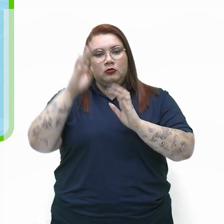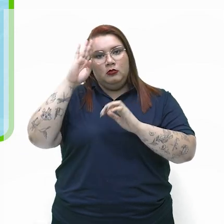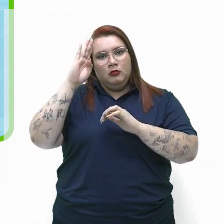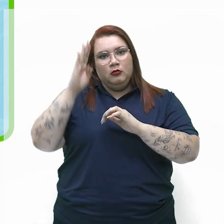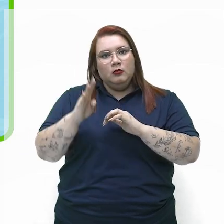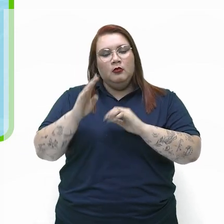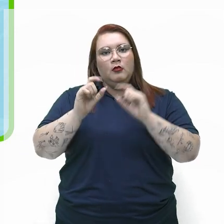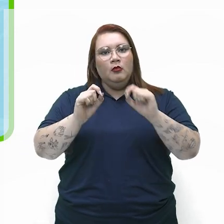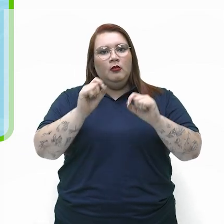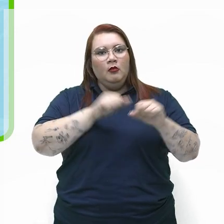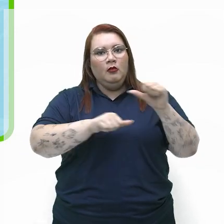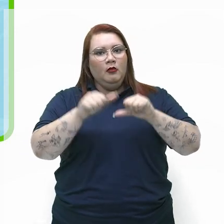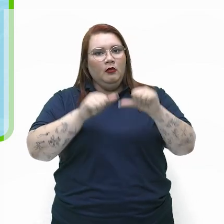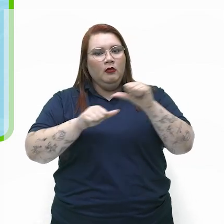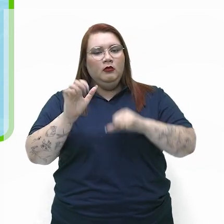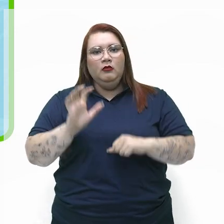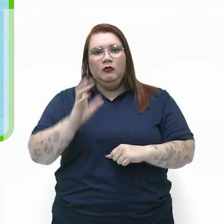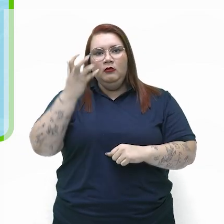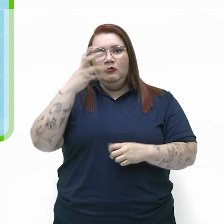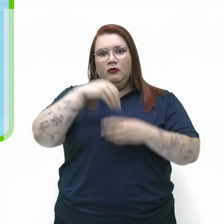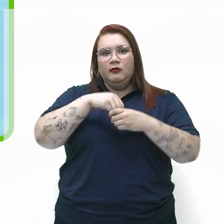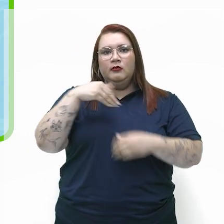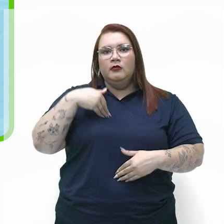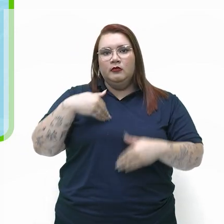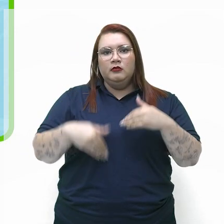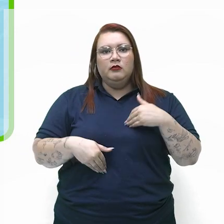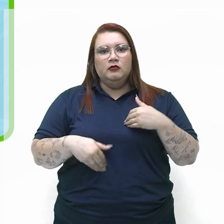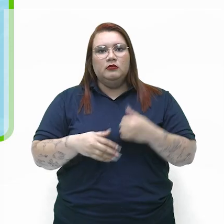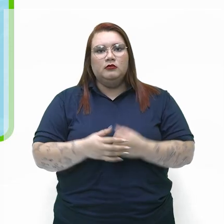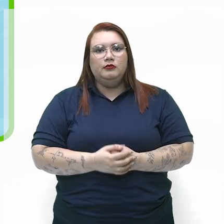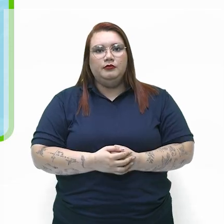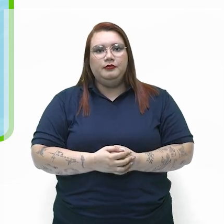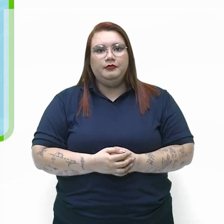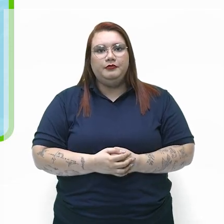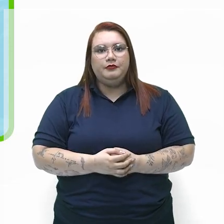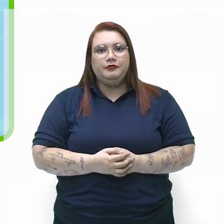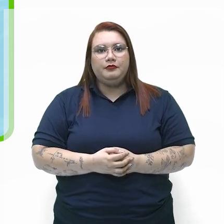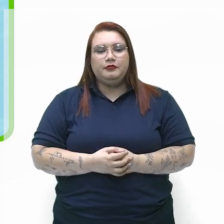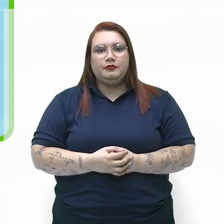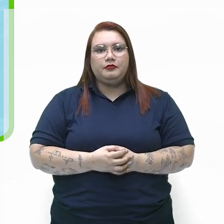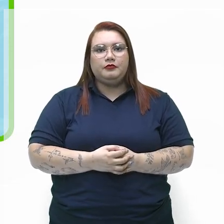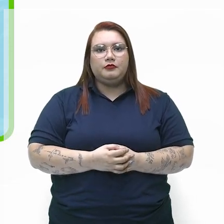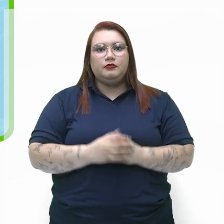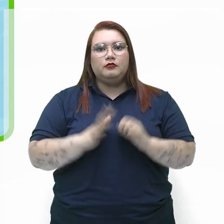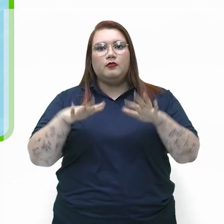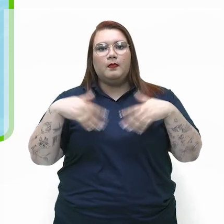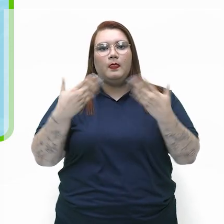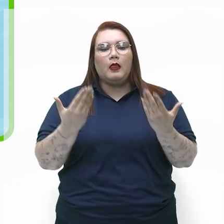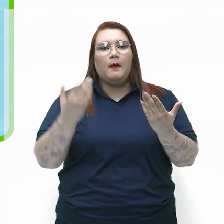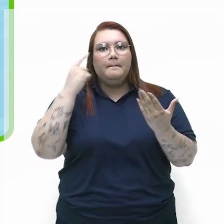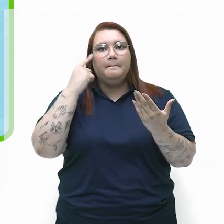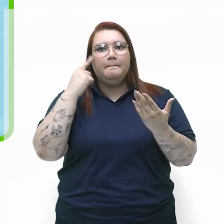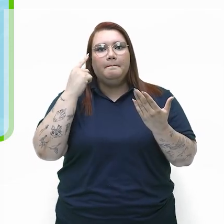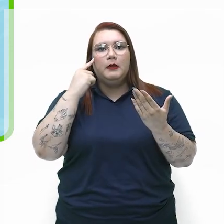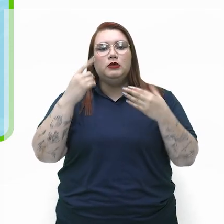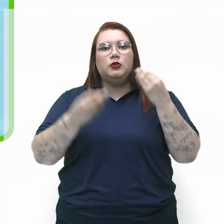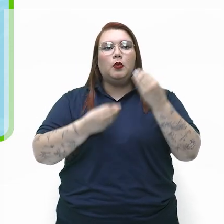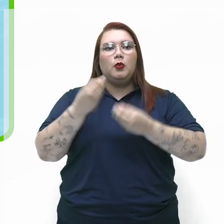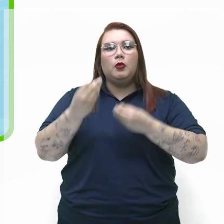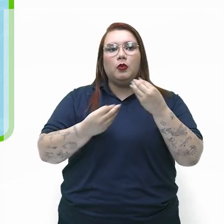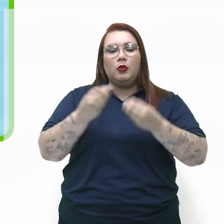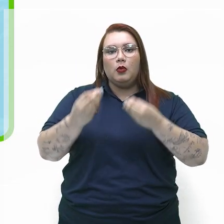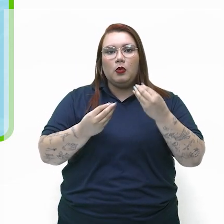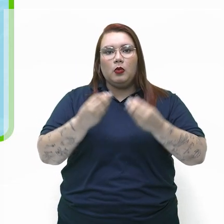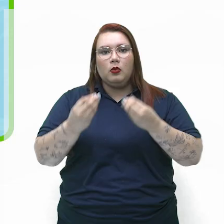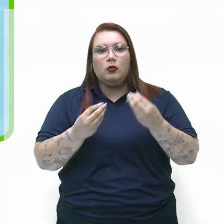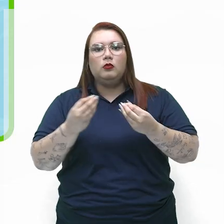diretos das transformações que acontecem no nosso corpo. Então, gente, isso aí foi a